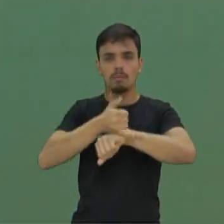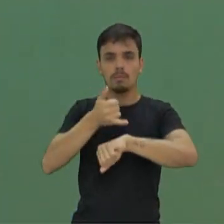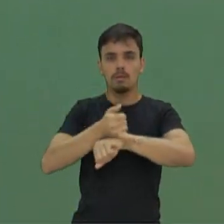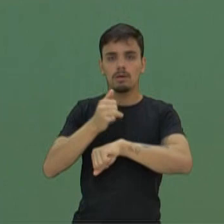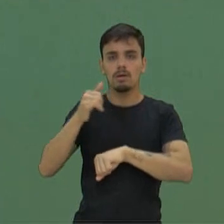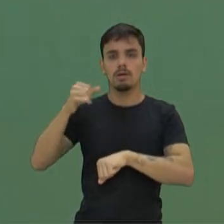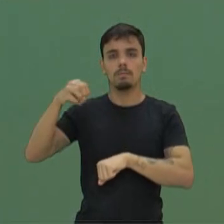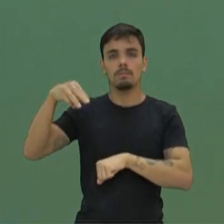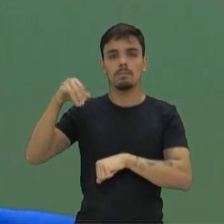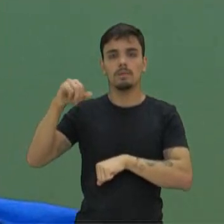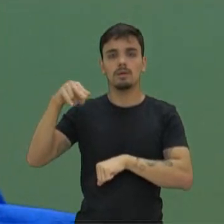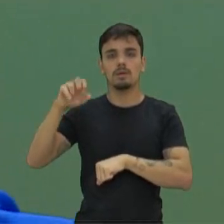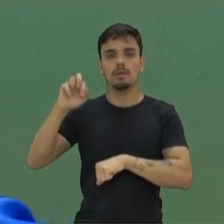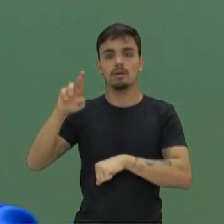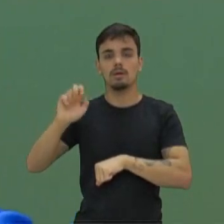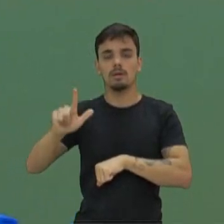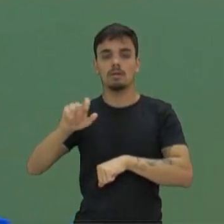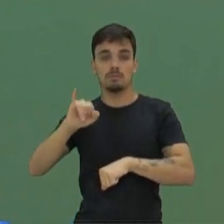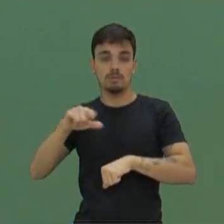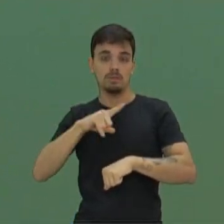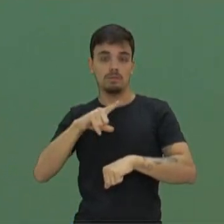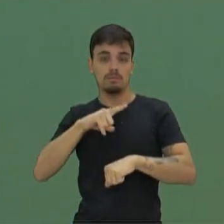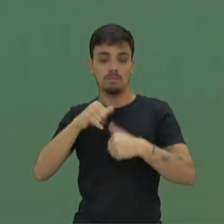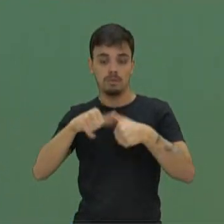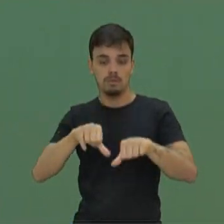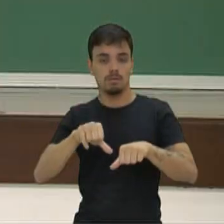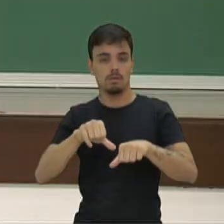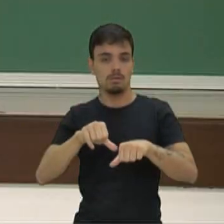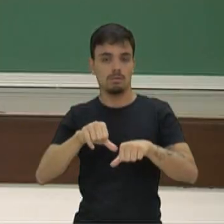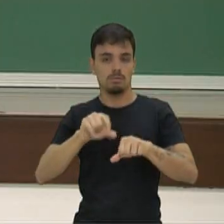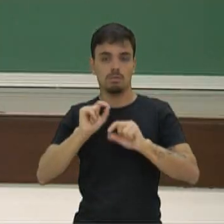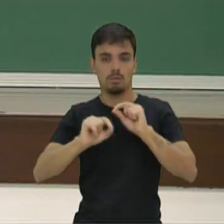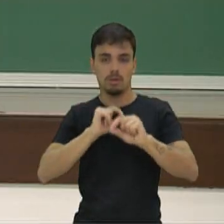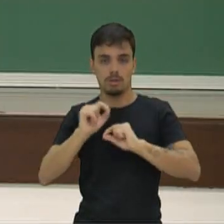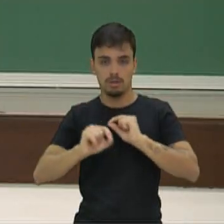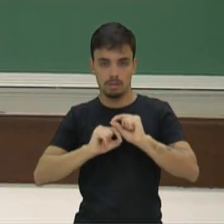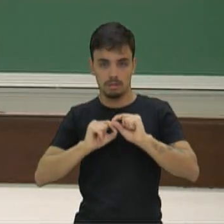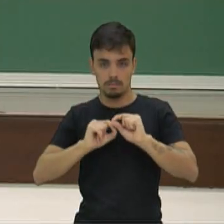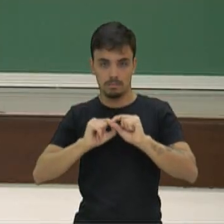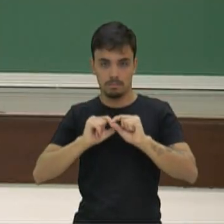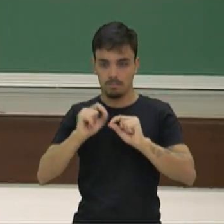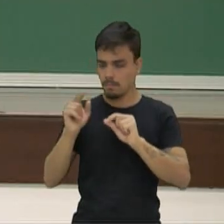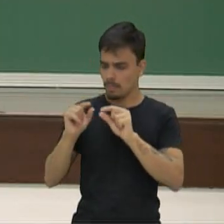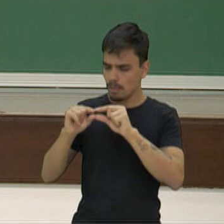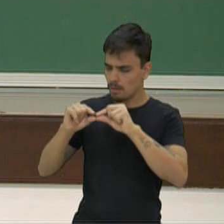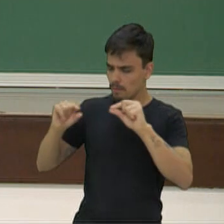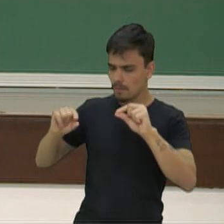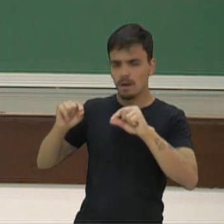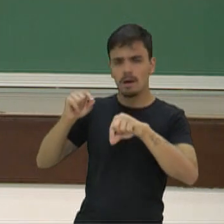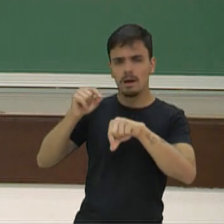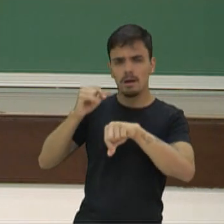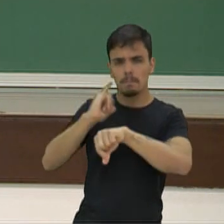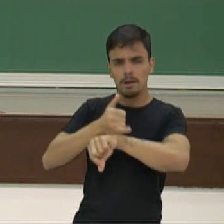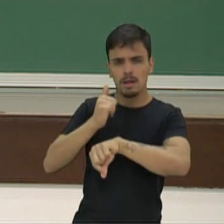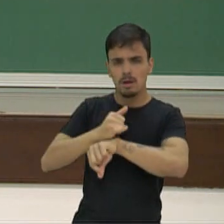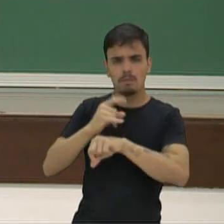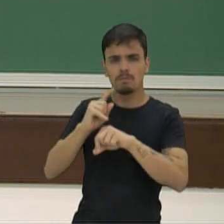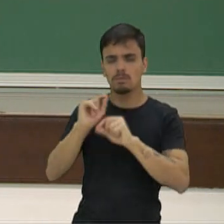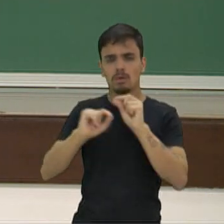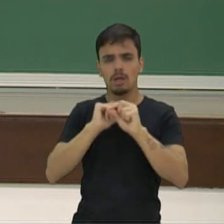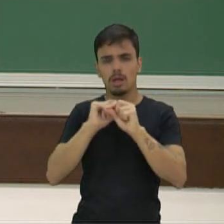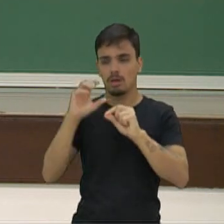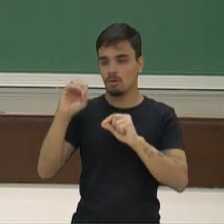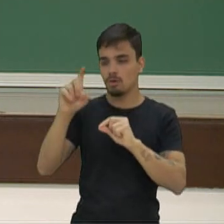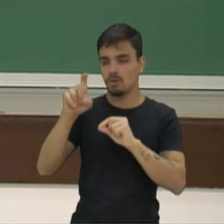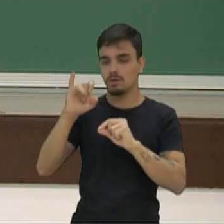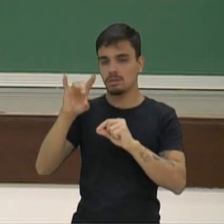muito ferro. Se você deixar um prego no tempo, o que acontece com ele? Vai oxidar, ó, a relação com química aí, né? Vai